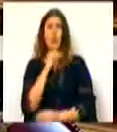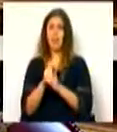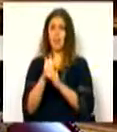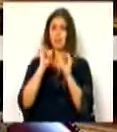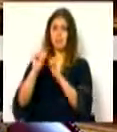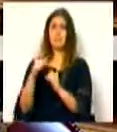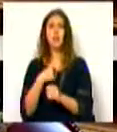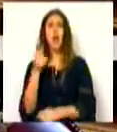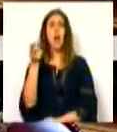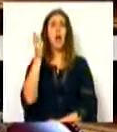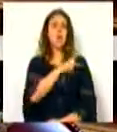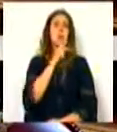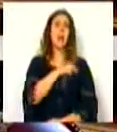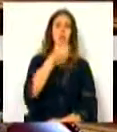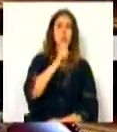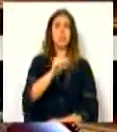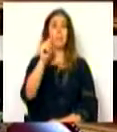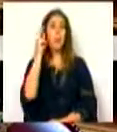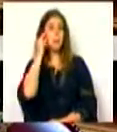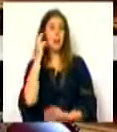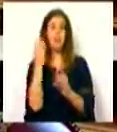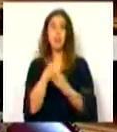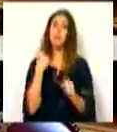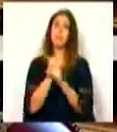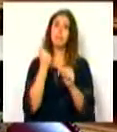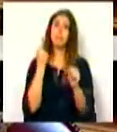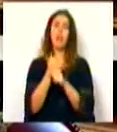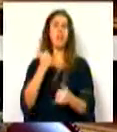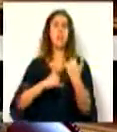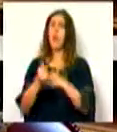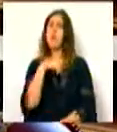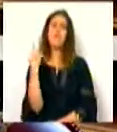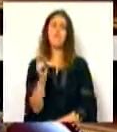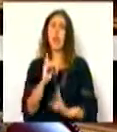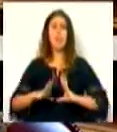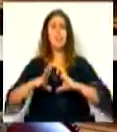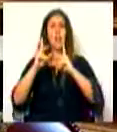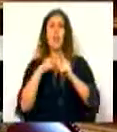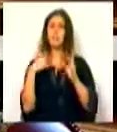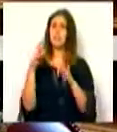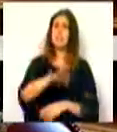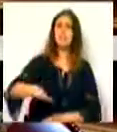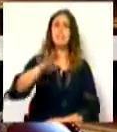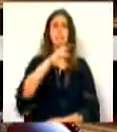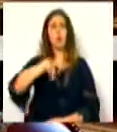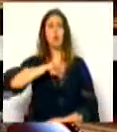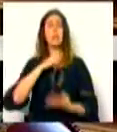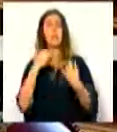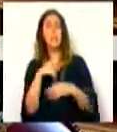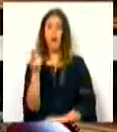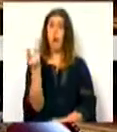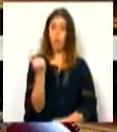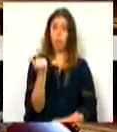A Universidade dos Açores, bem como a Universidade da Madeira, desempenham um papel insubstituível no desenvolvimento das nossas regiões. Mas as